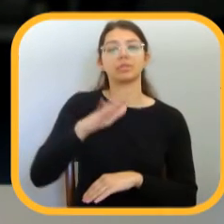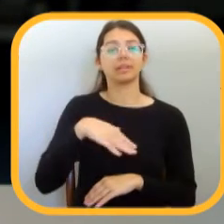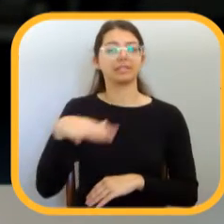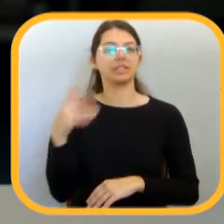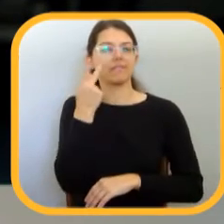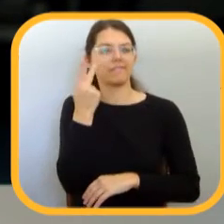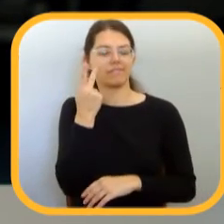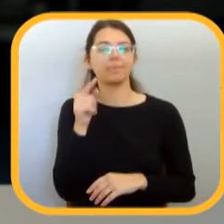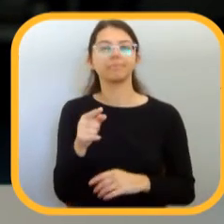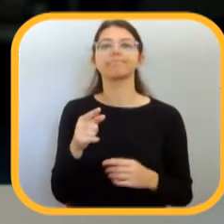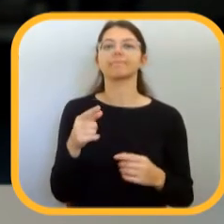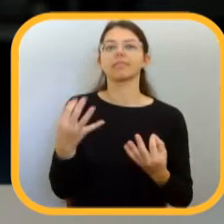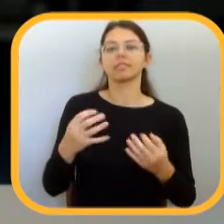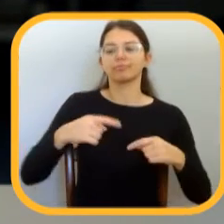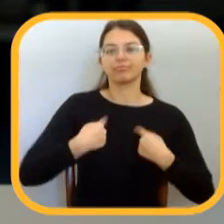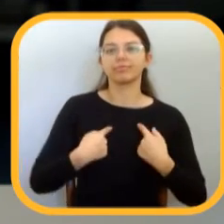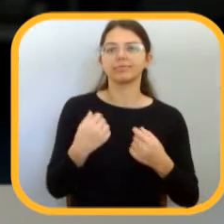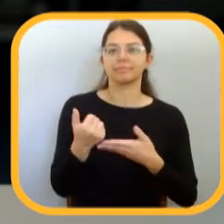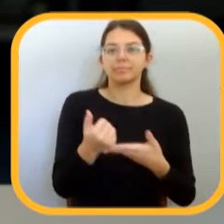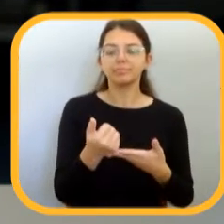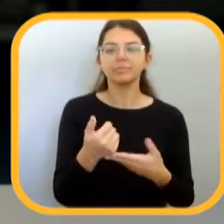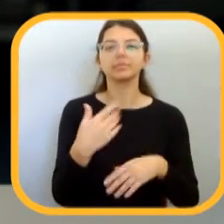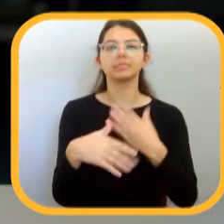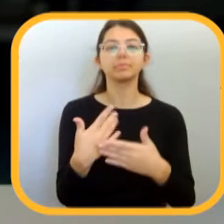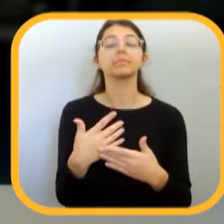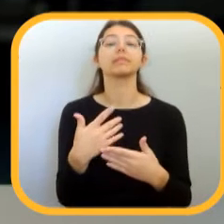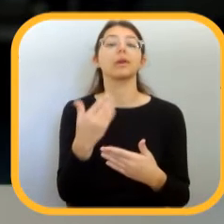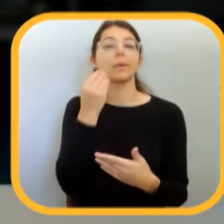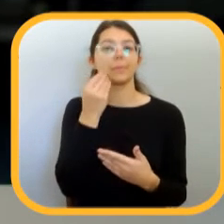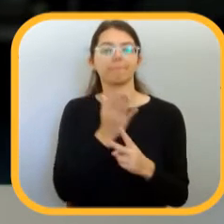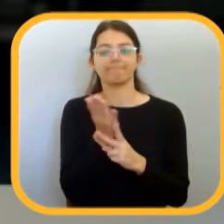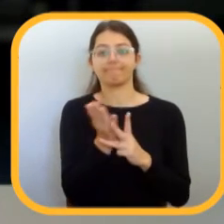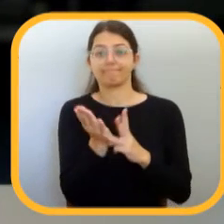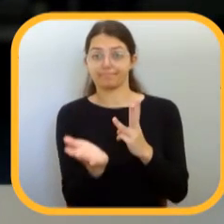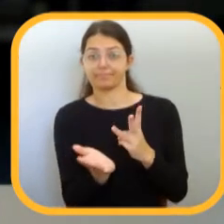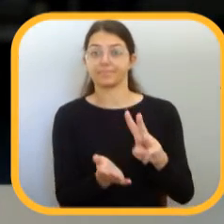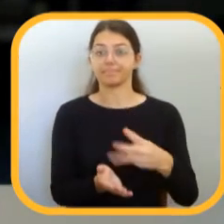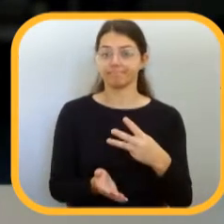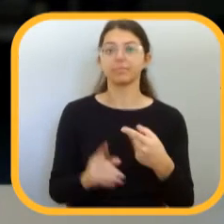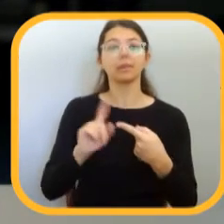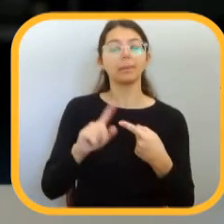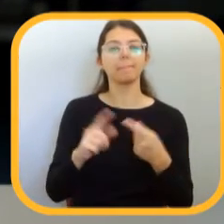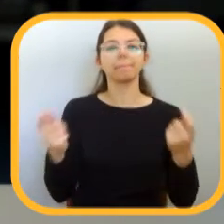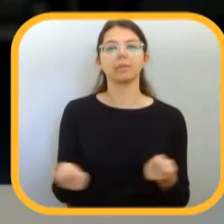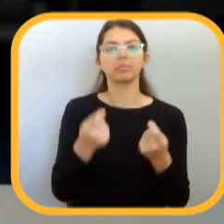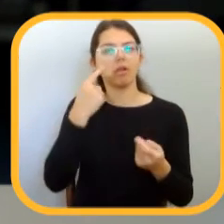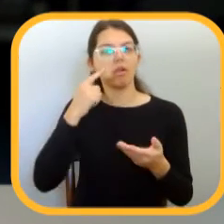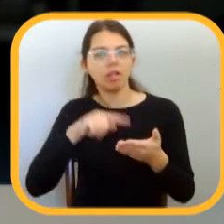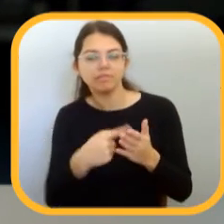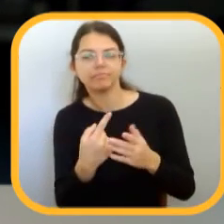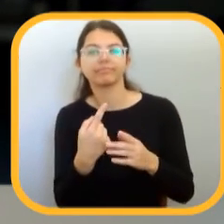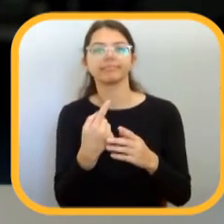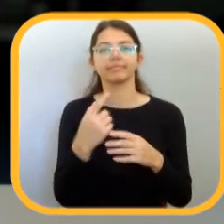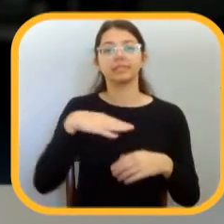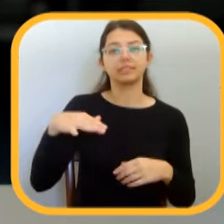Viva, promotora destas iniciativas, que exerce a sua atividade através de três eixos fundamentais: a promoção